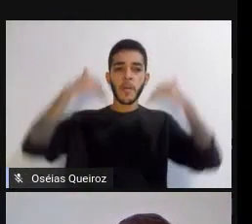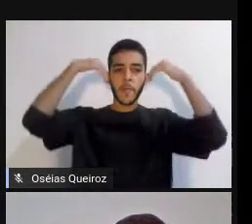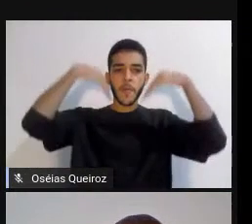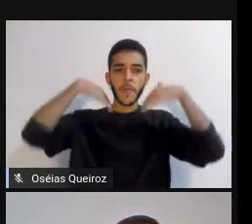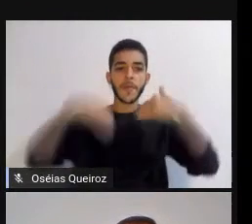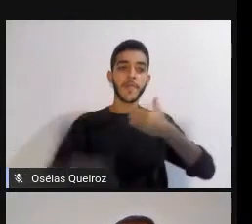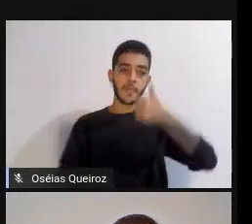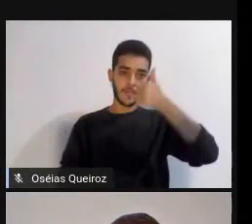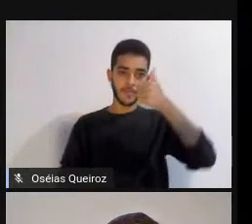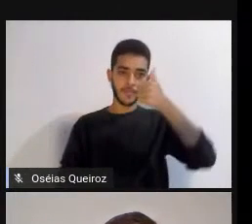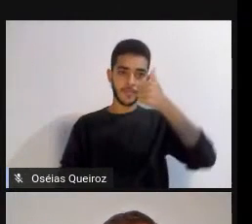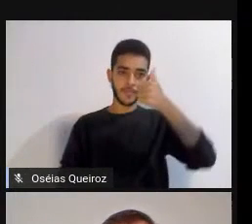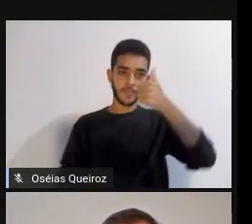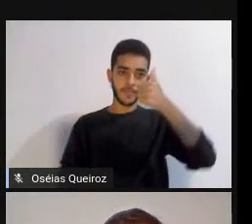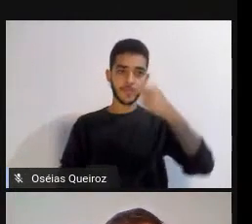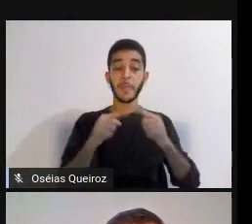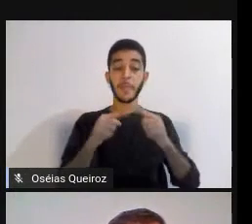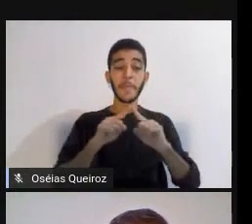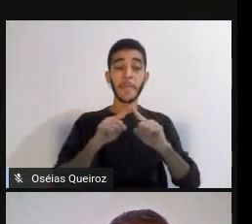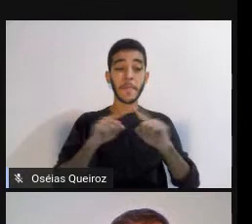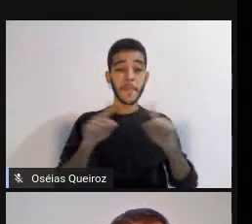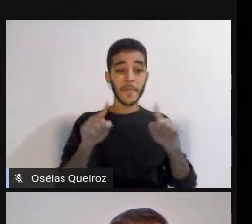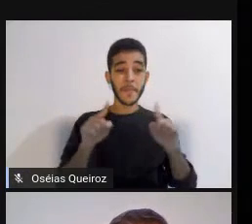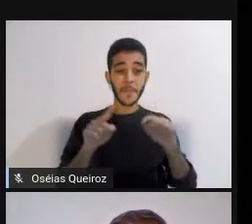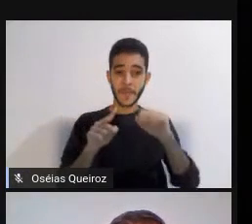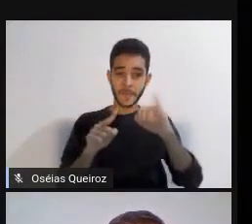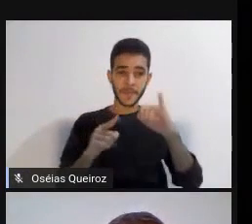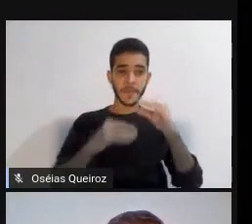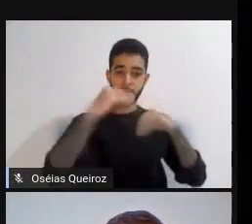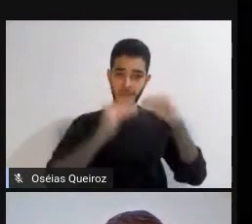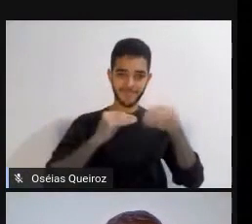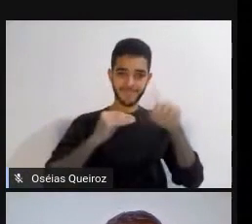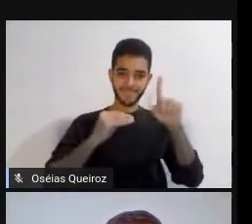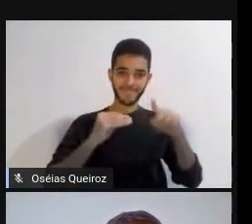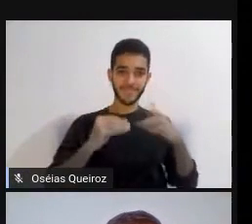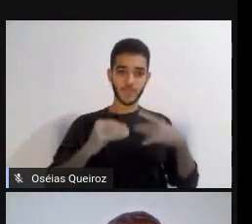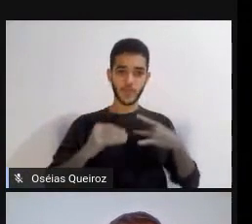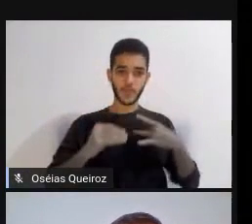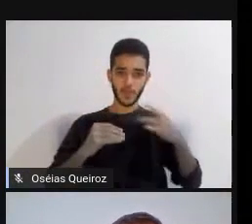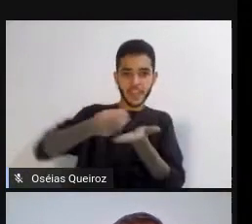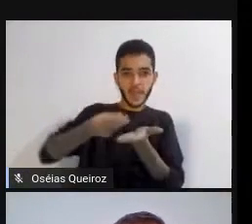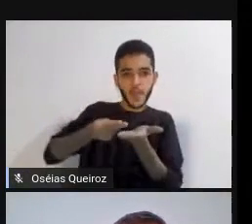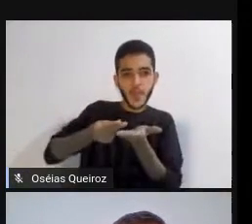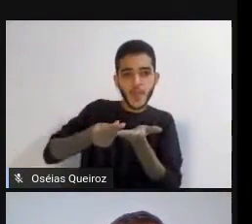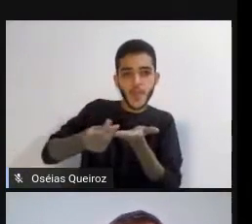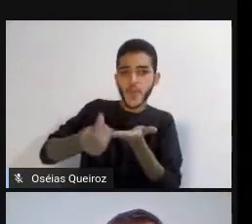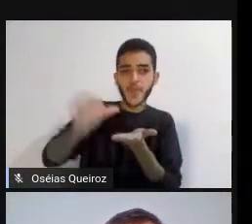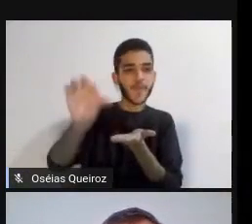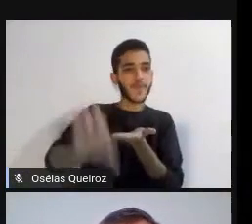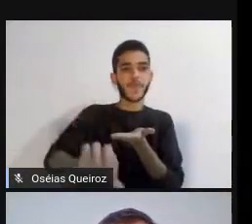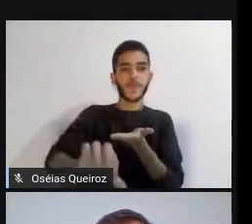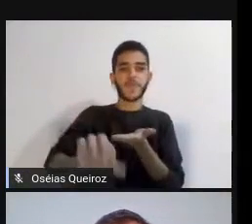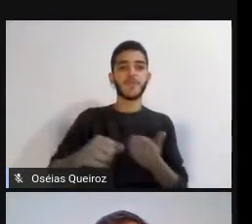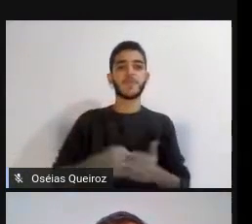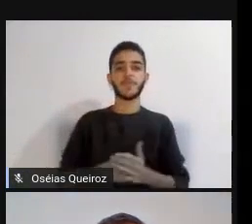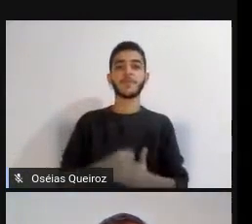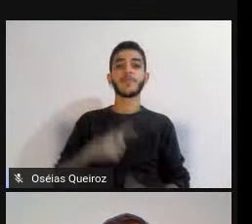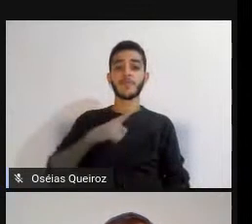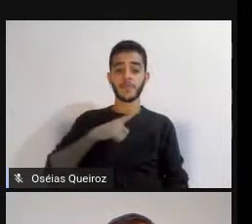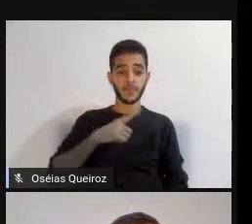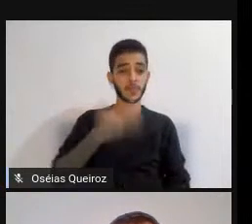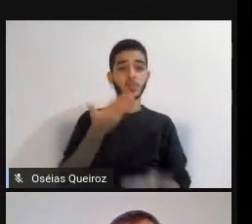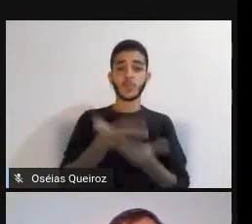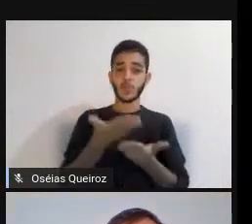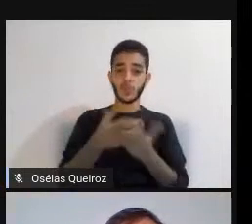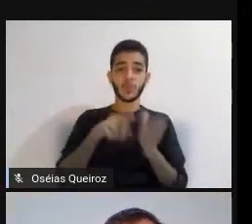quando esses materiais passam por lavagem, vão liberar essas microfibras. Então, existem estudos onde foi